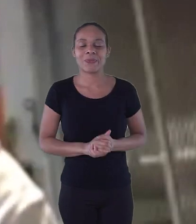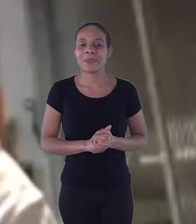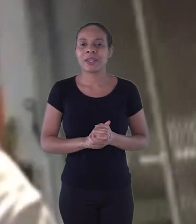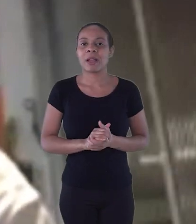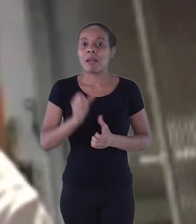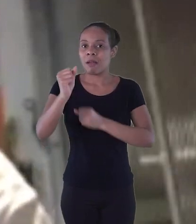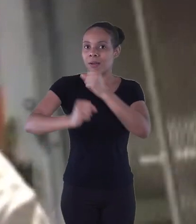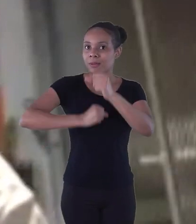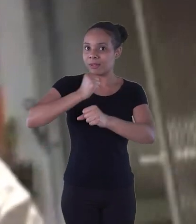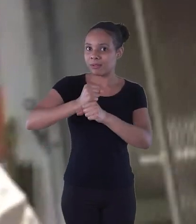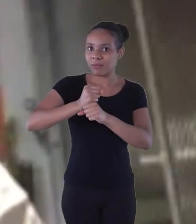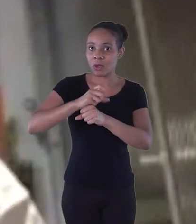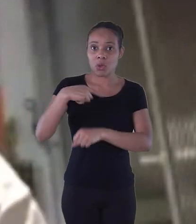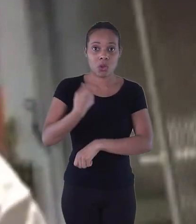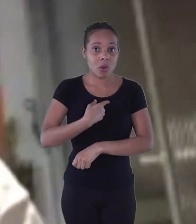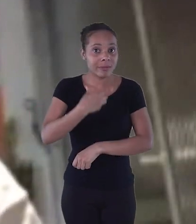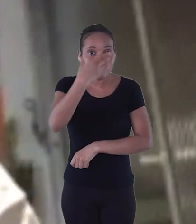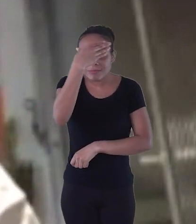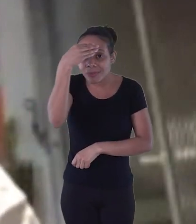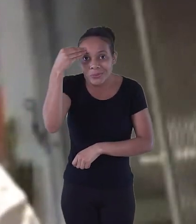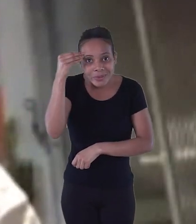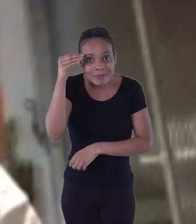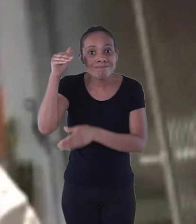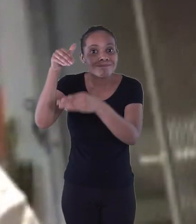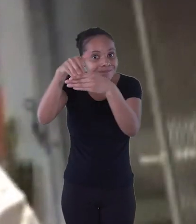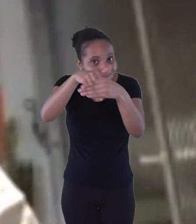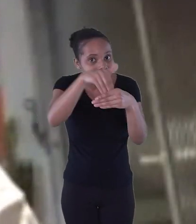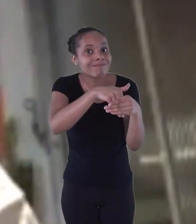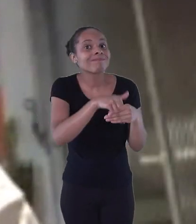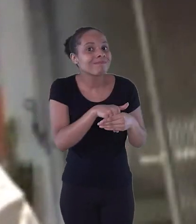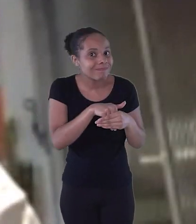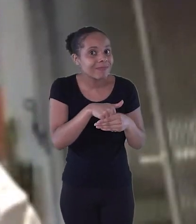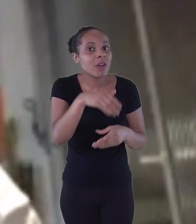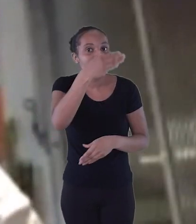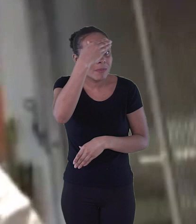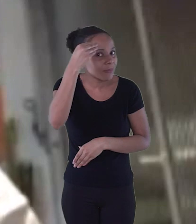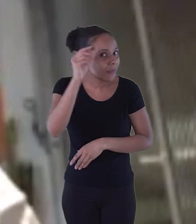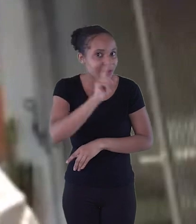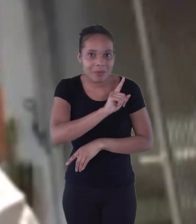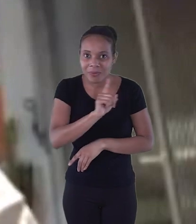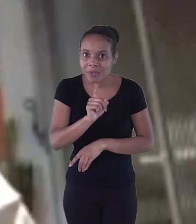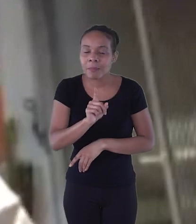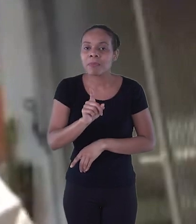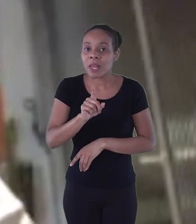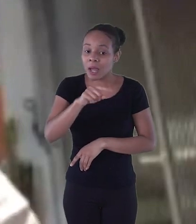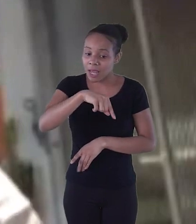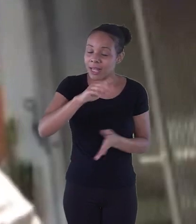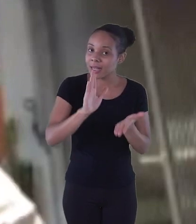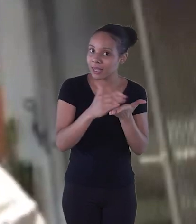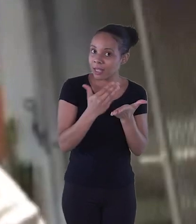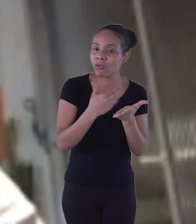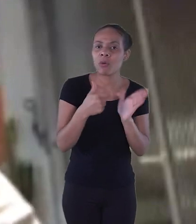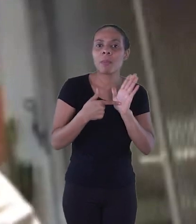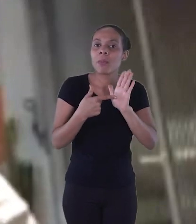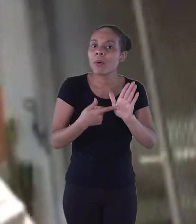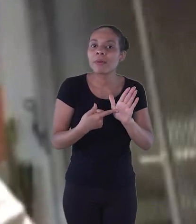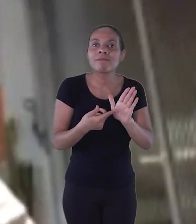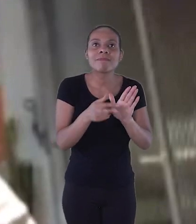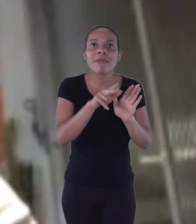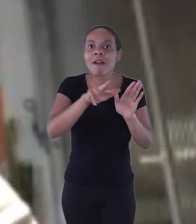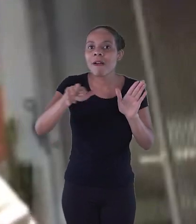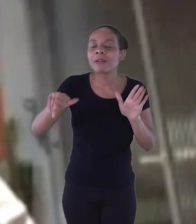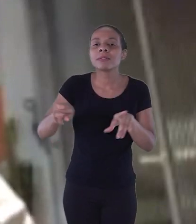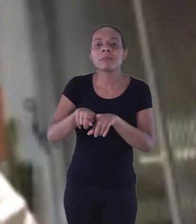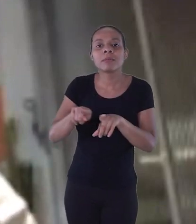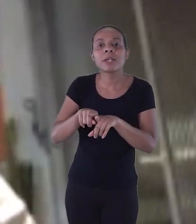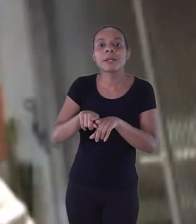vem, a gente não pode esquecer das eleições presidenciais também, assim. Eu acho que o livro também traz muitos dos políticos, né? Tipo, personalidades negras,